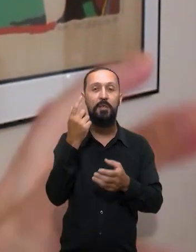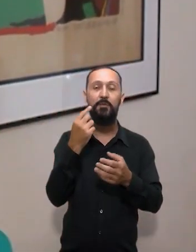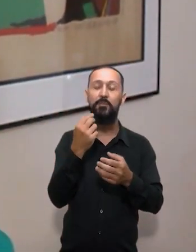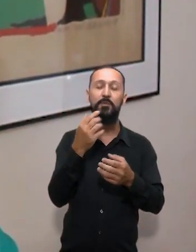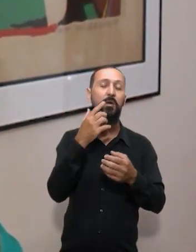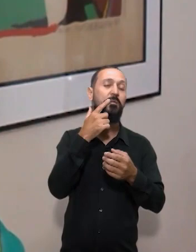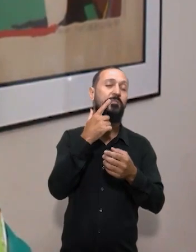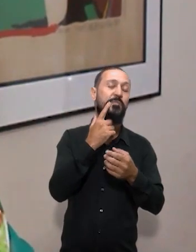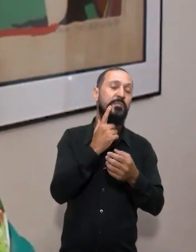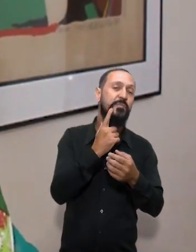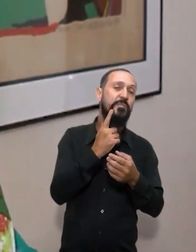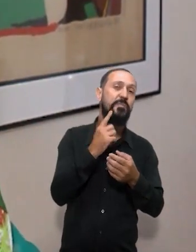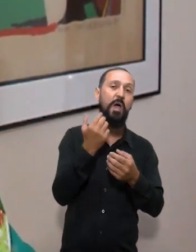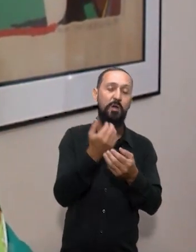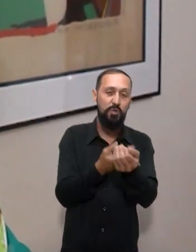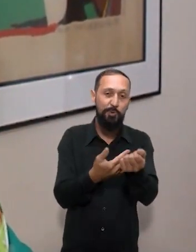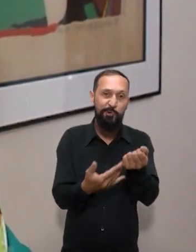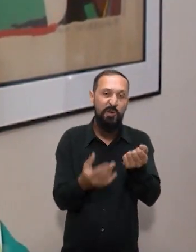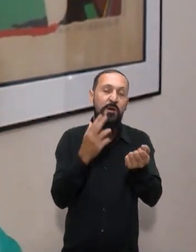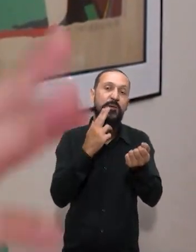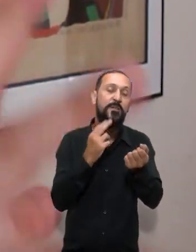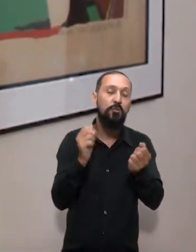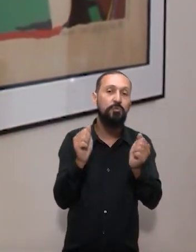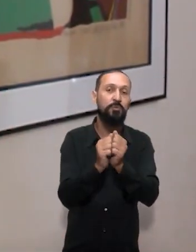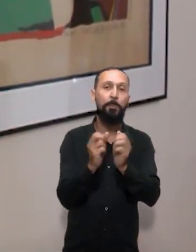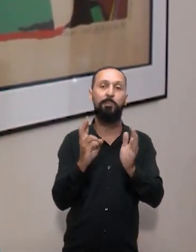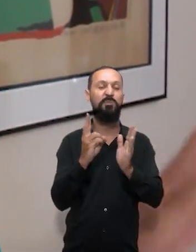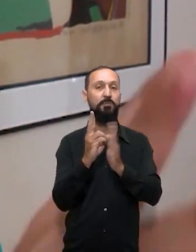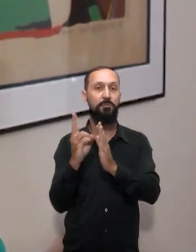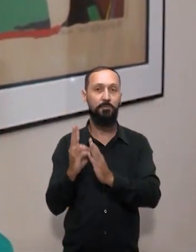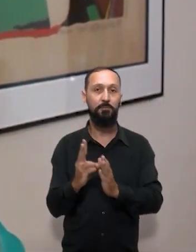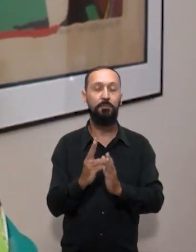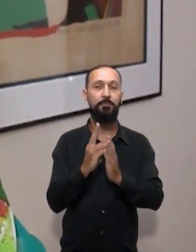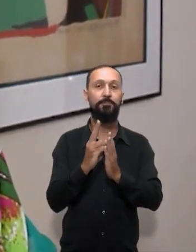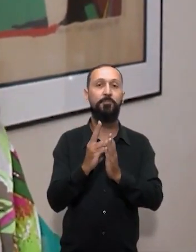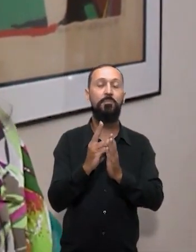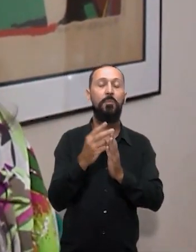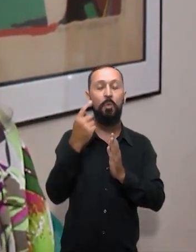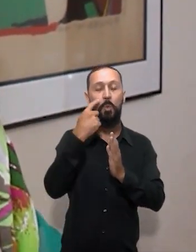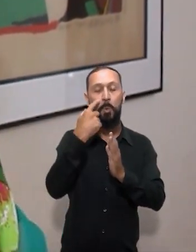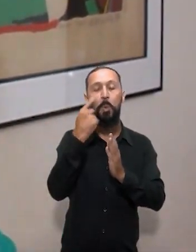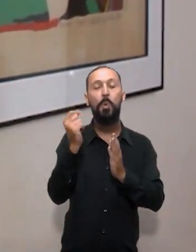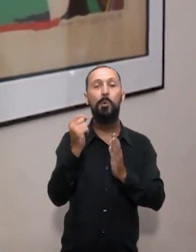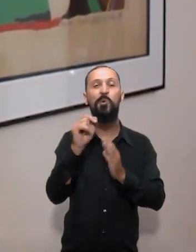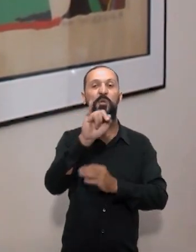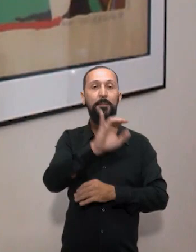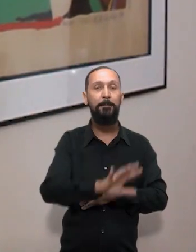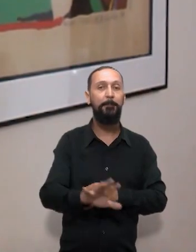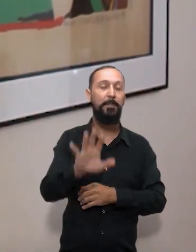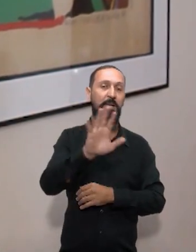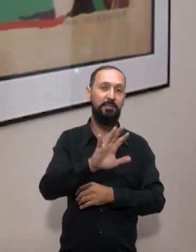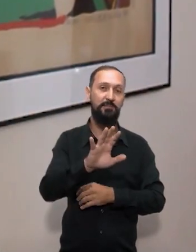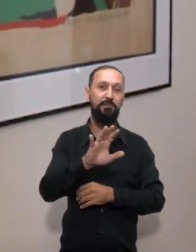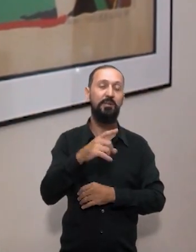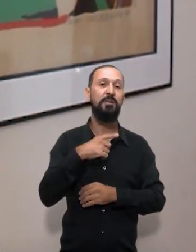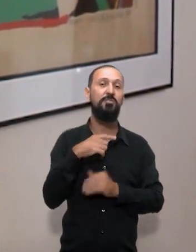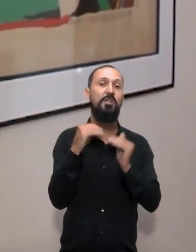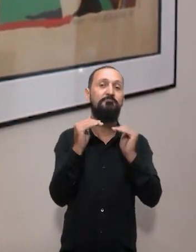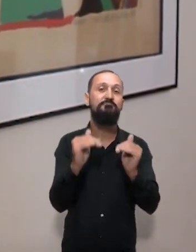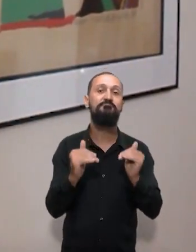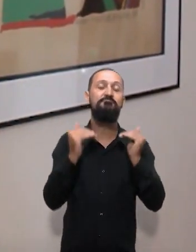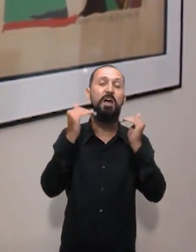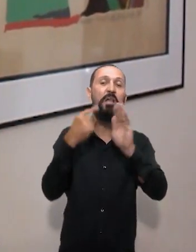uma gota de sangue, né, e assim como com os indígenas ali, compondo imagens que traziam